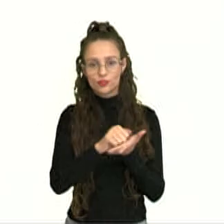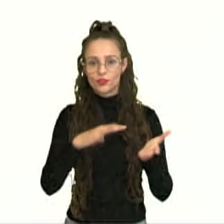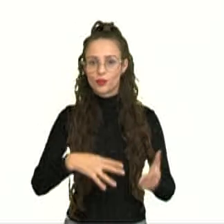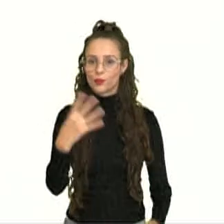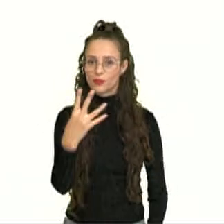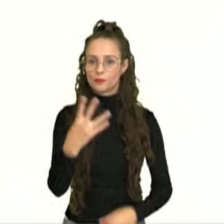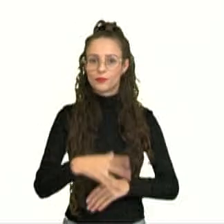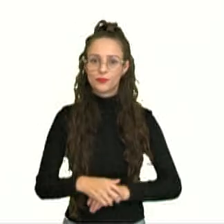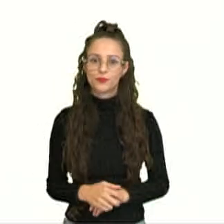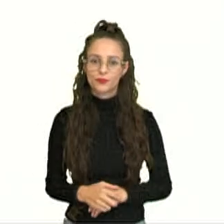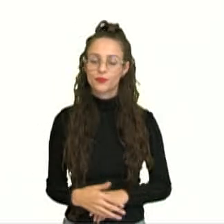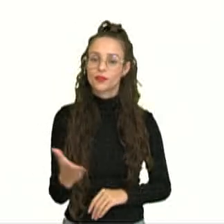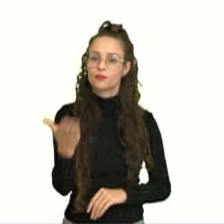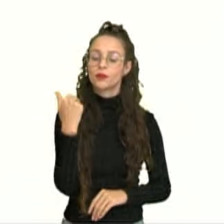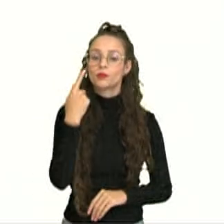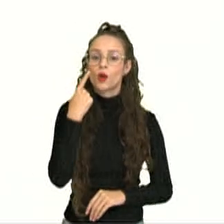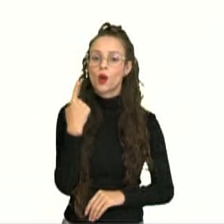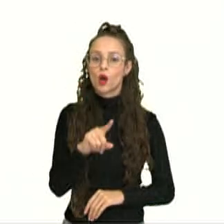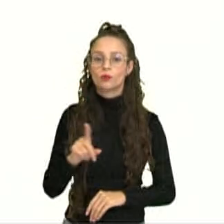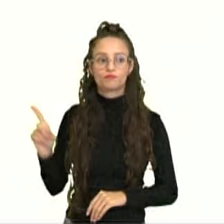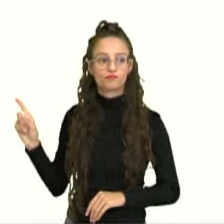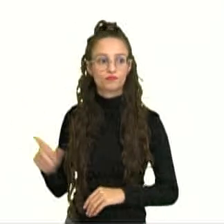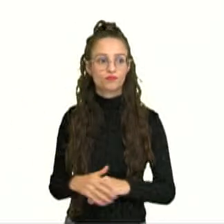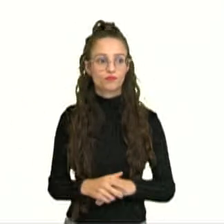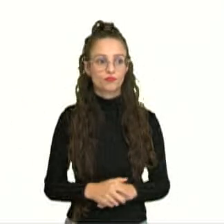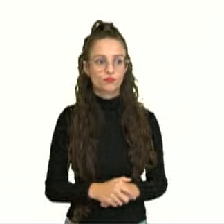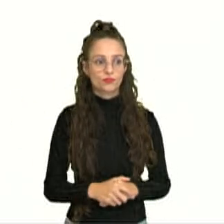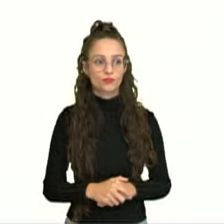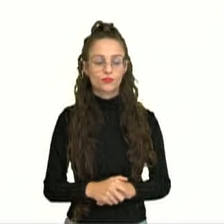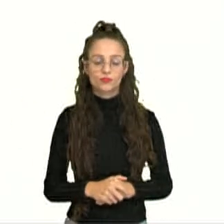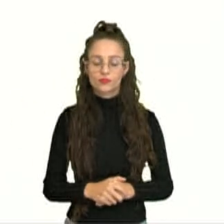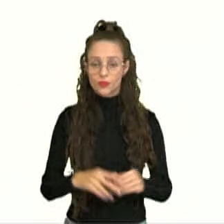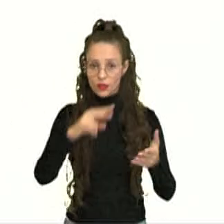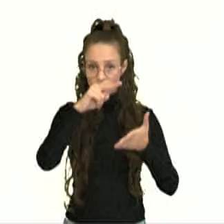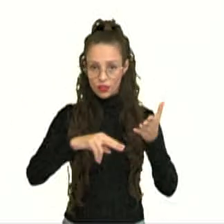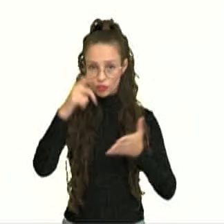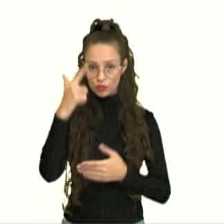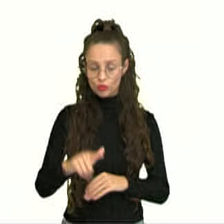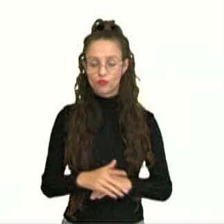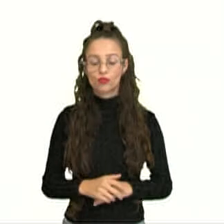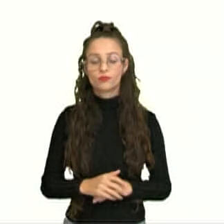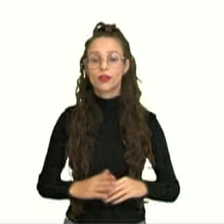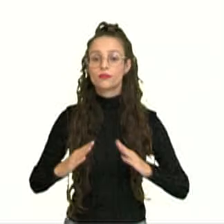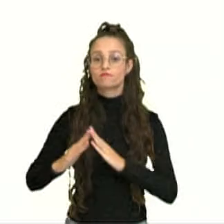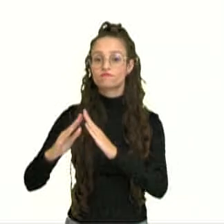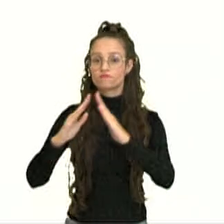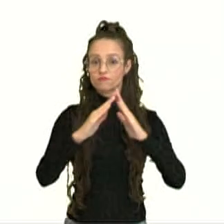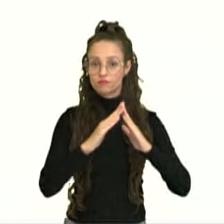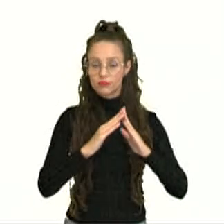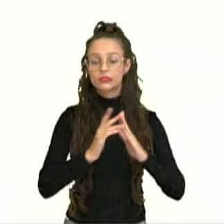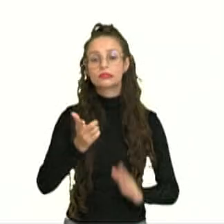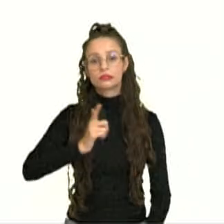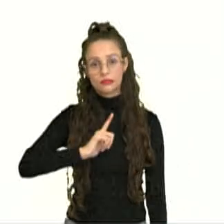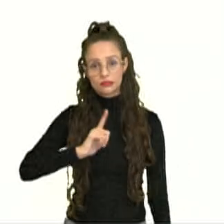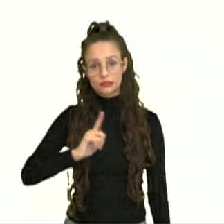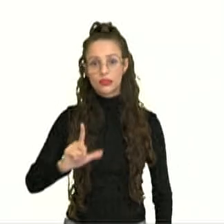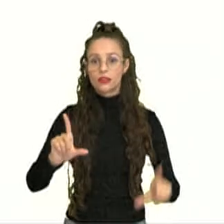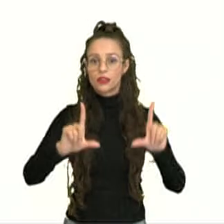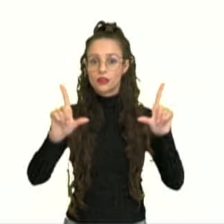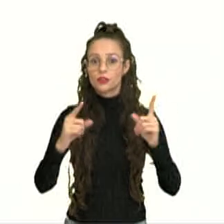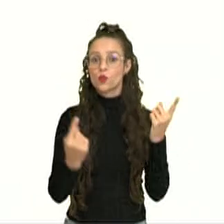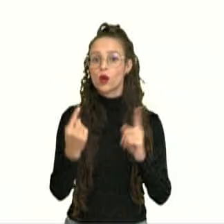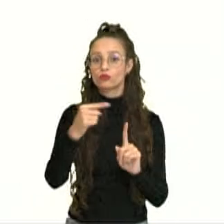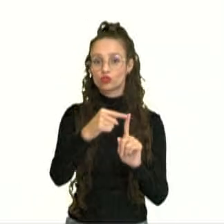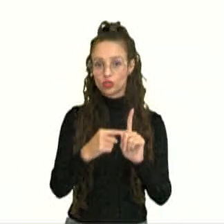atividade 4. Vamos observar a telinha. Releia. Domicílios com televisão por